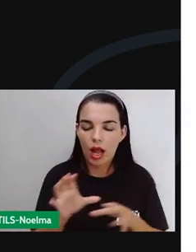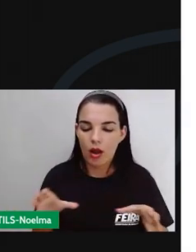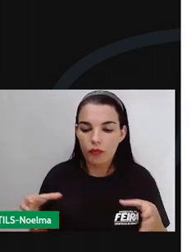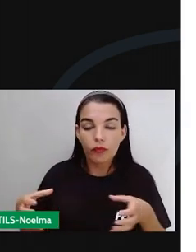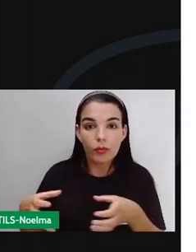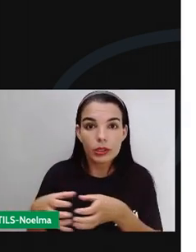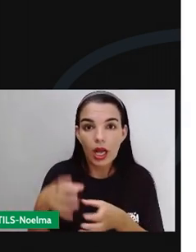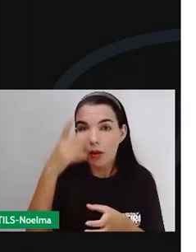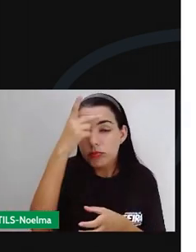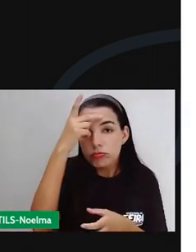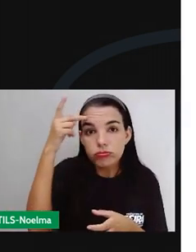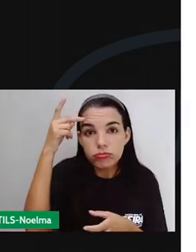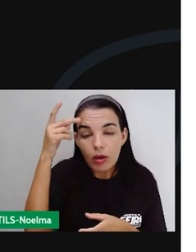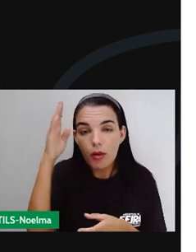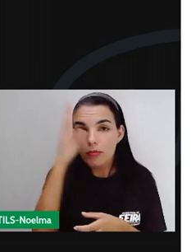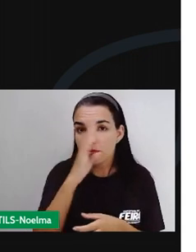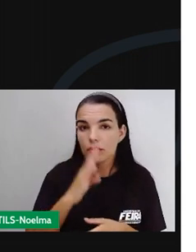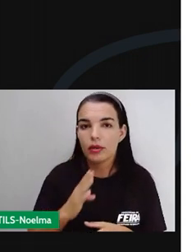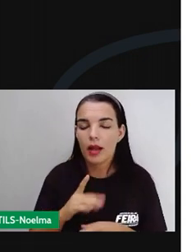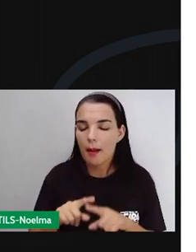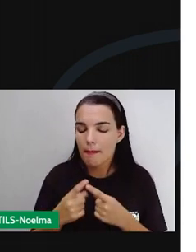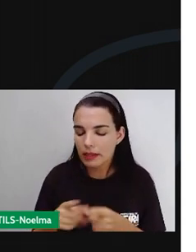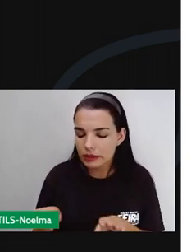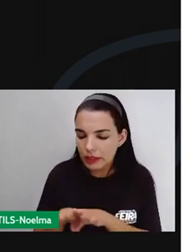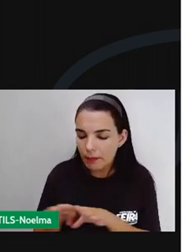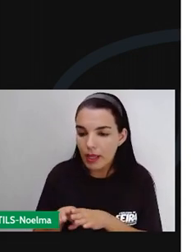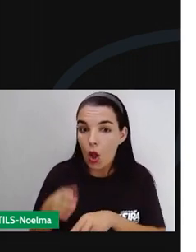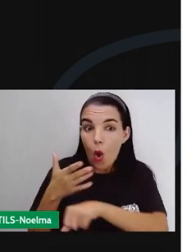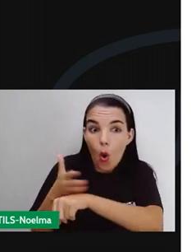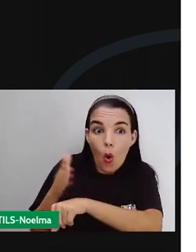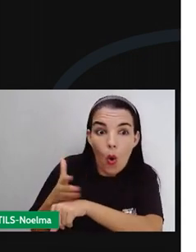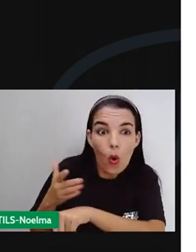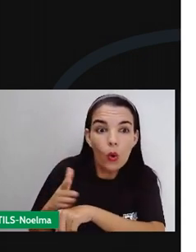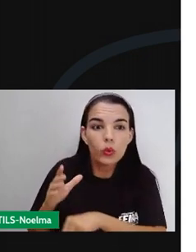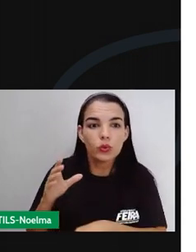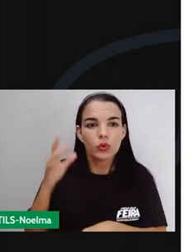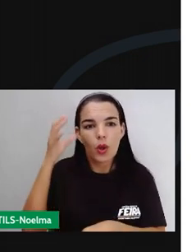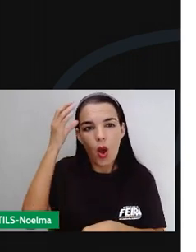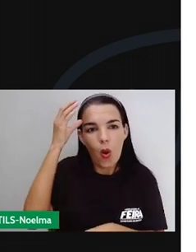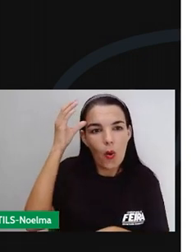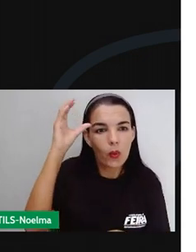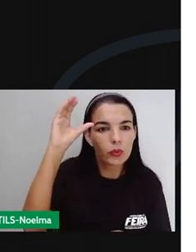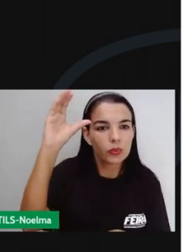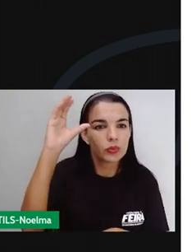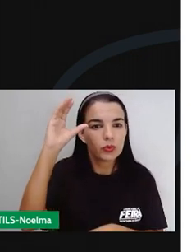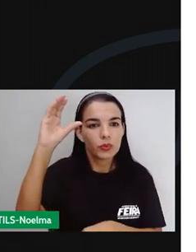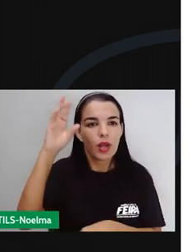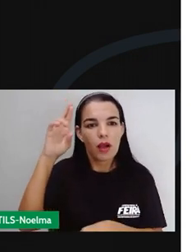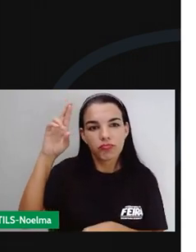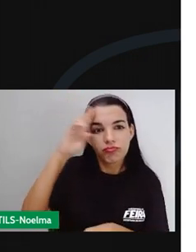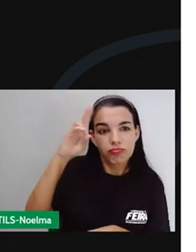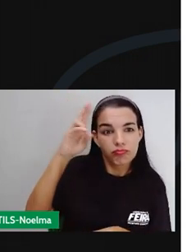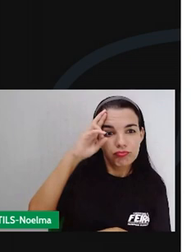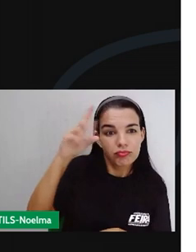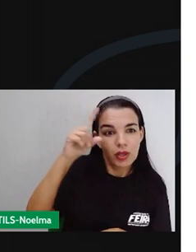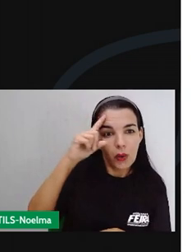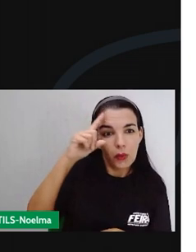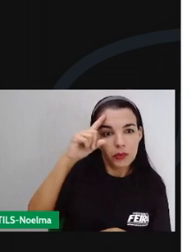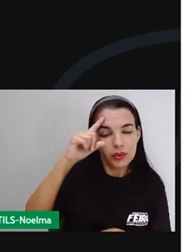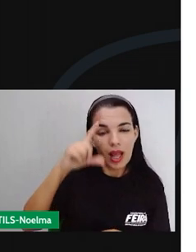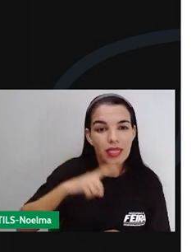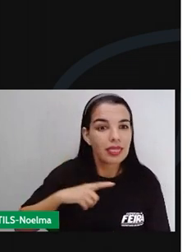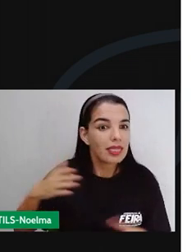miscigenação, mas também com muitos costumes e hábitos, que, inclusive, fazem parte da vida de muitas pessoas